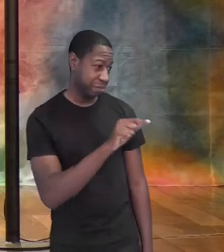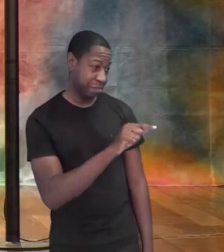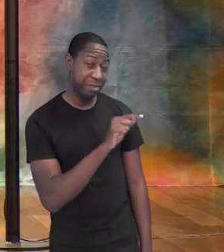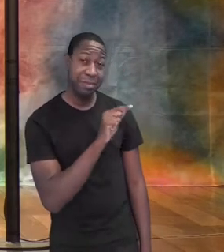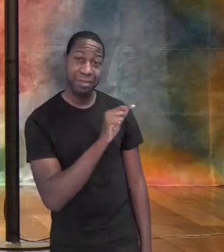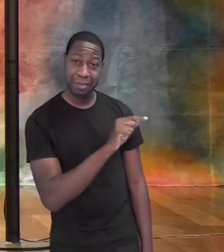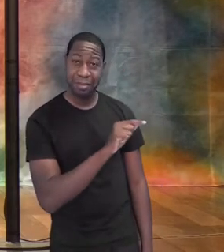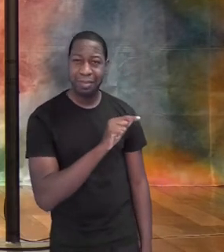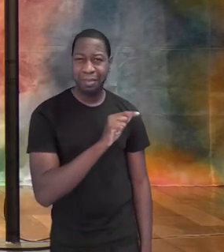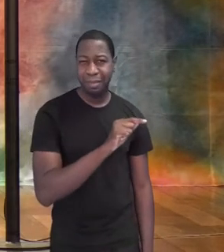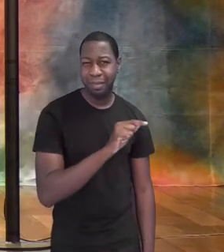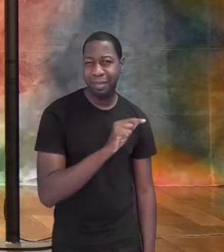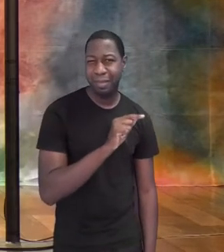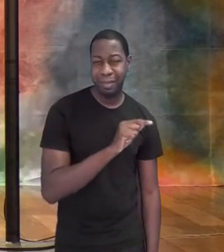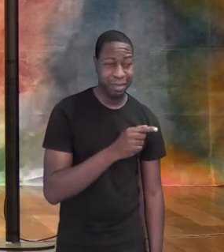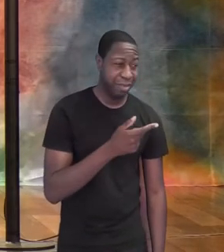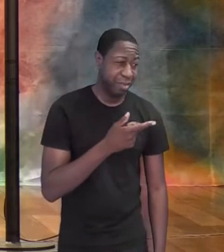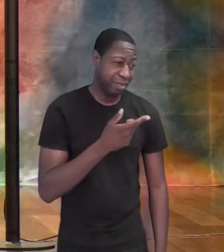Você,